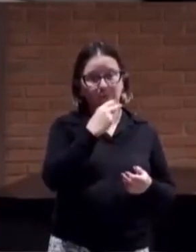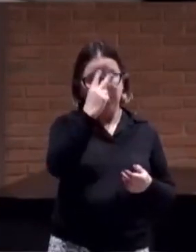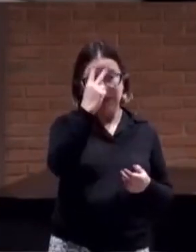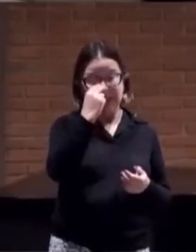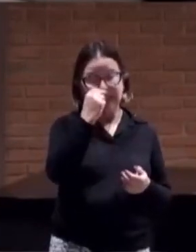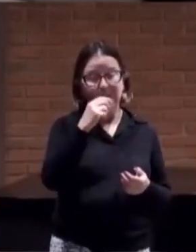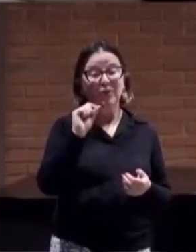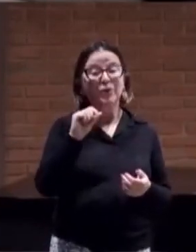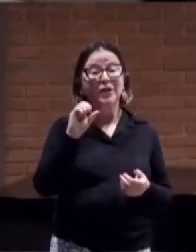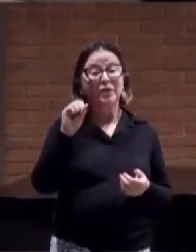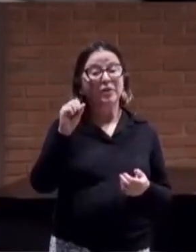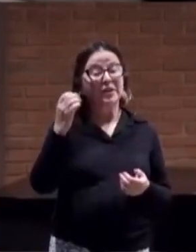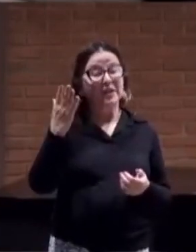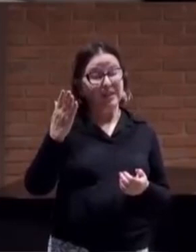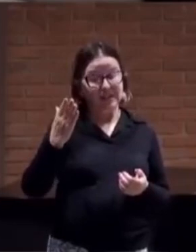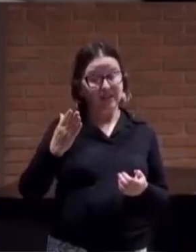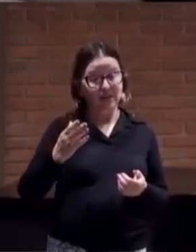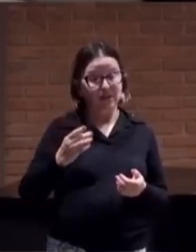ter sido curado?